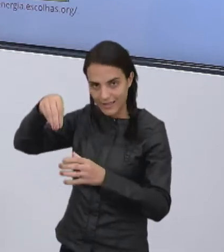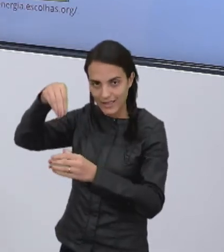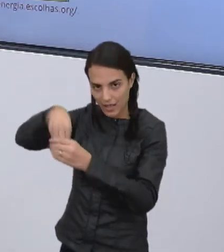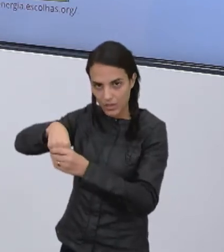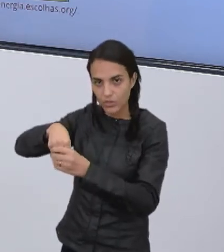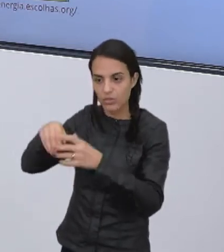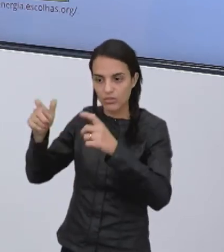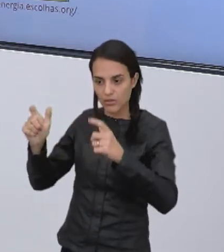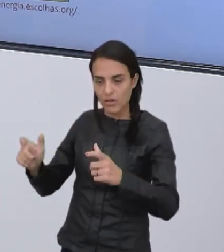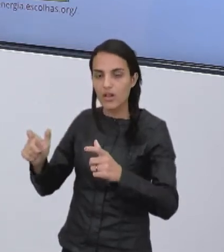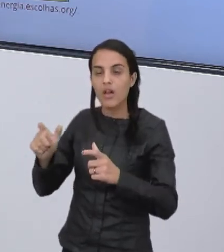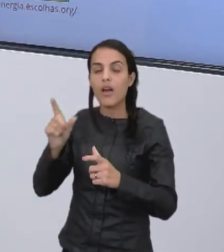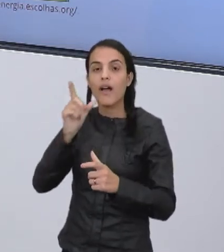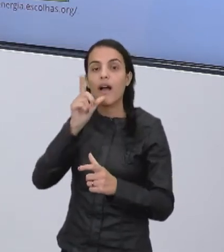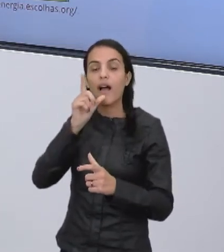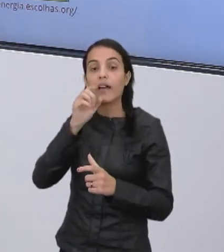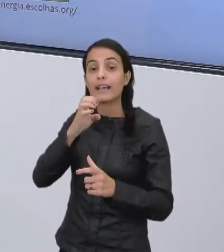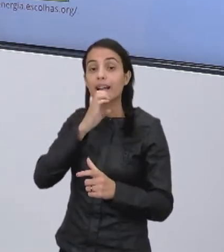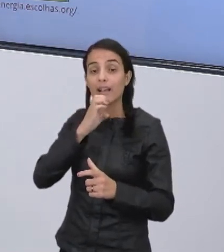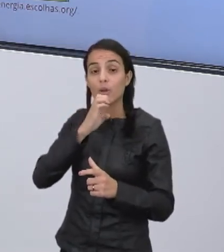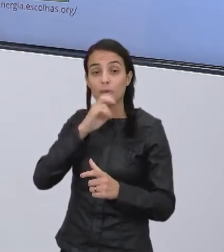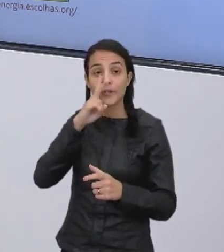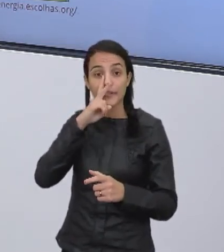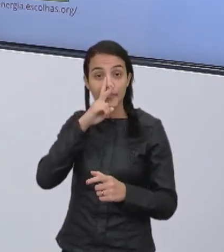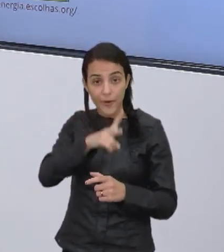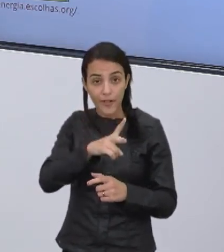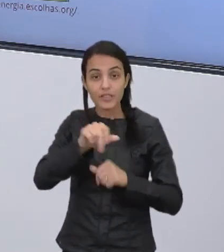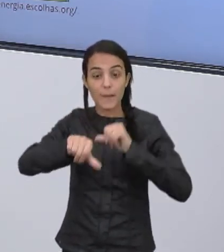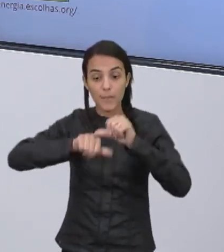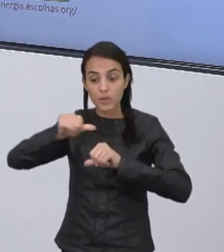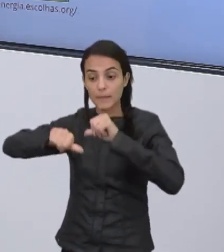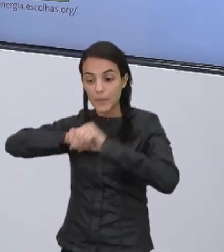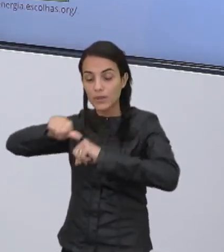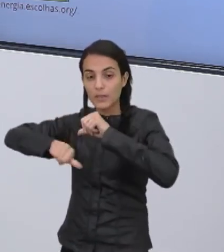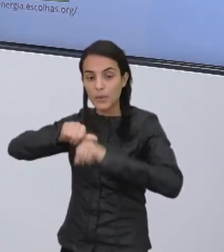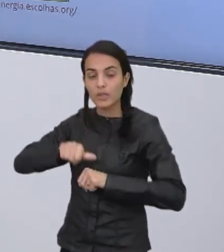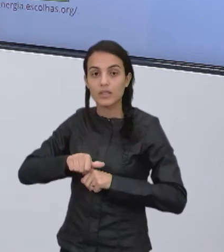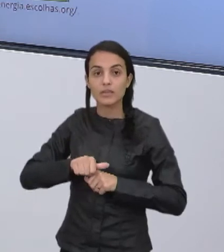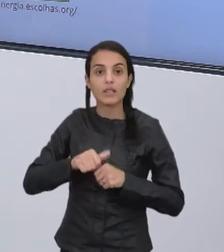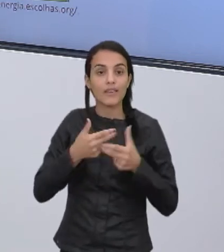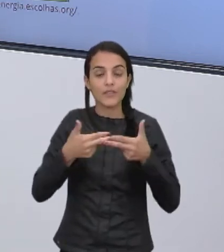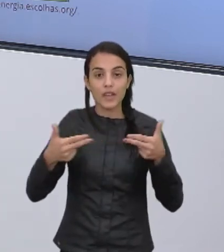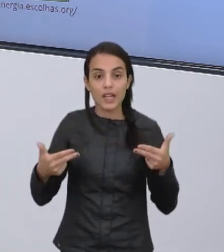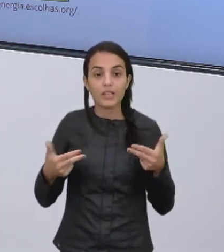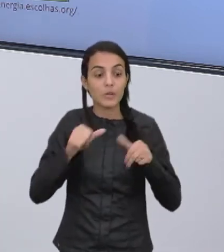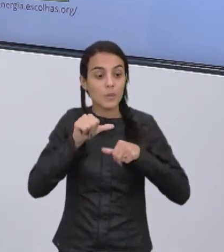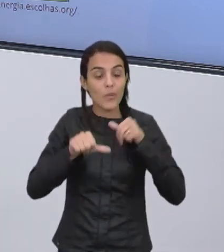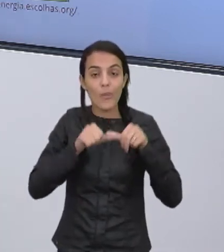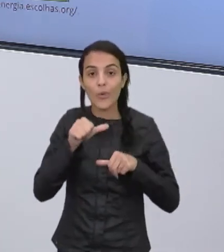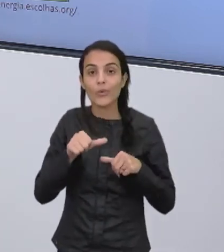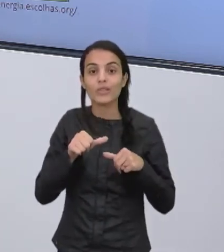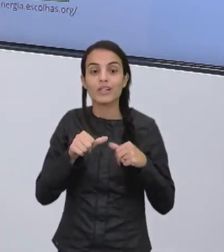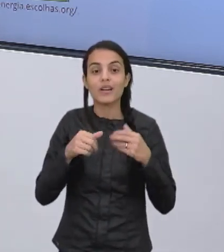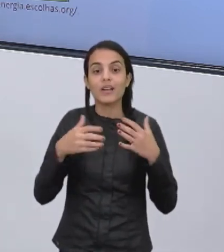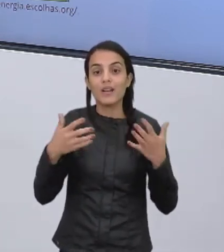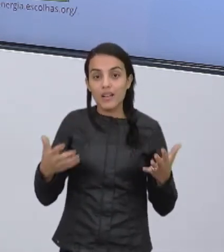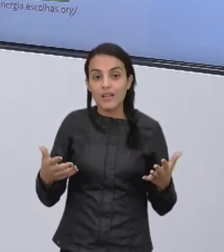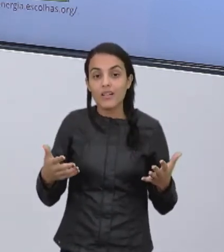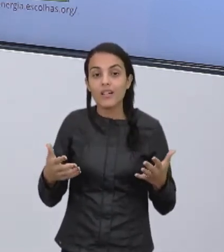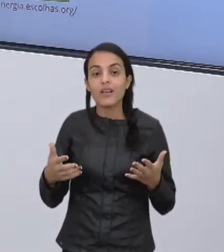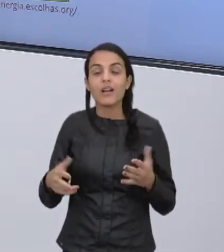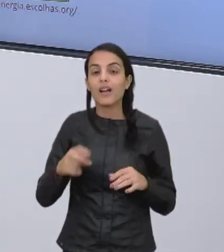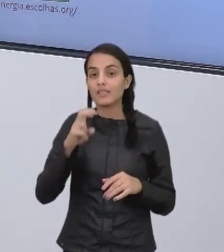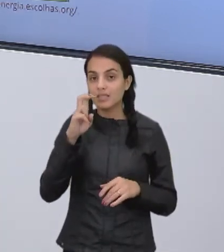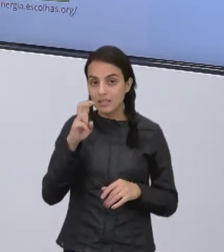essa mudança de calor latente, né? Sofrer essa mudança de estado físico, transformar em vapor, só que ela é cíclica